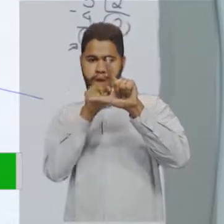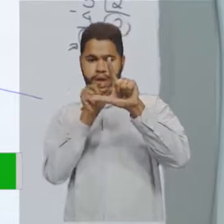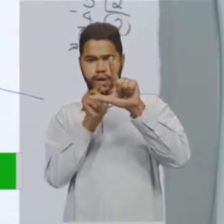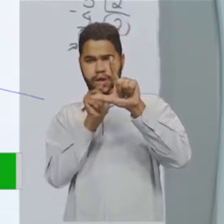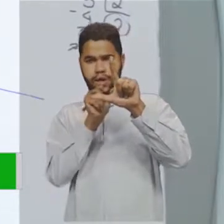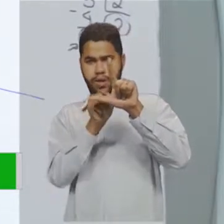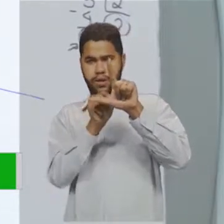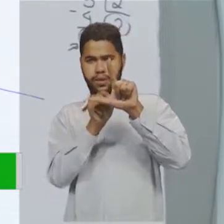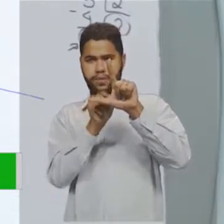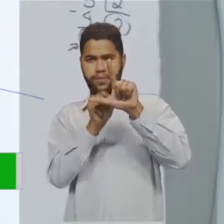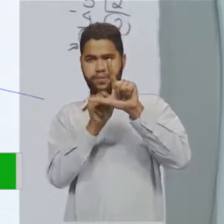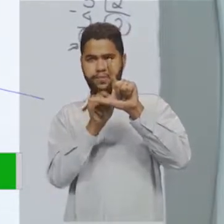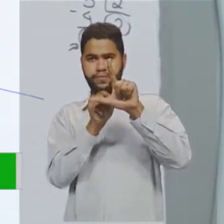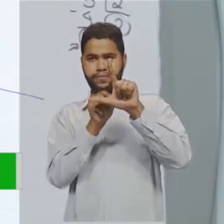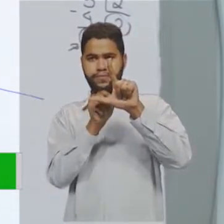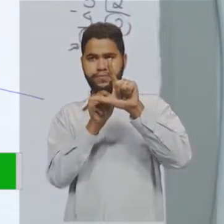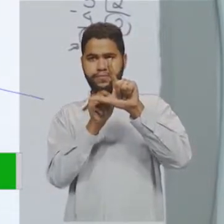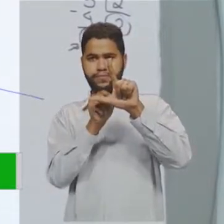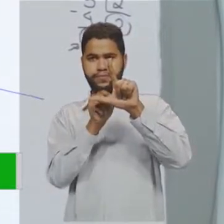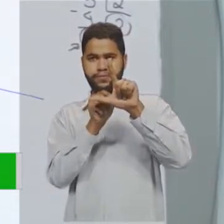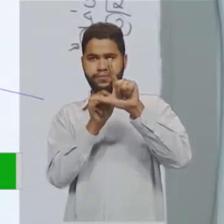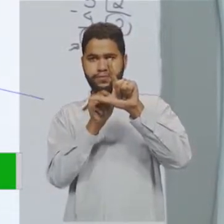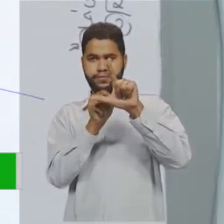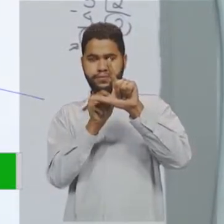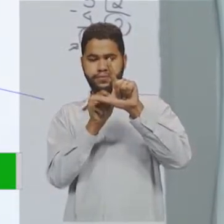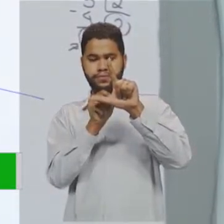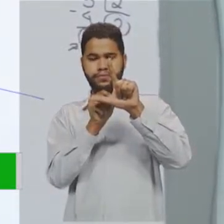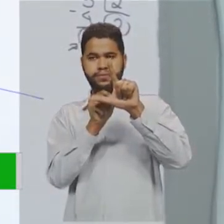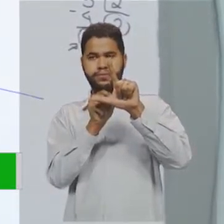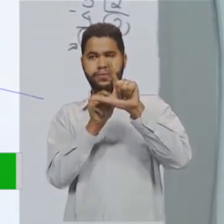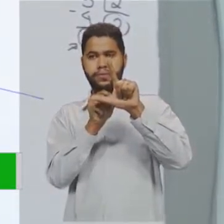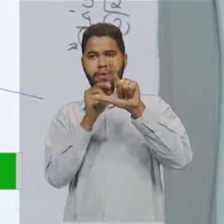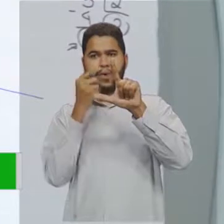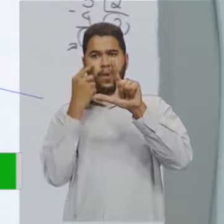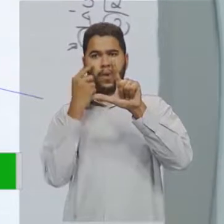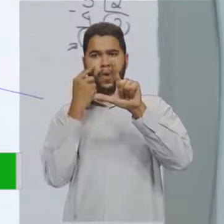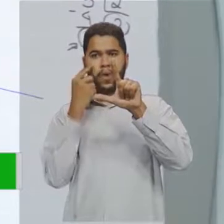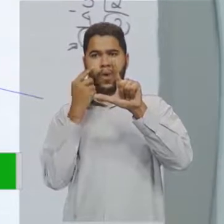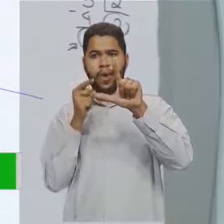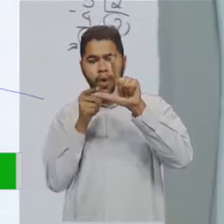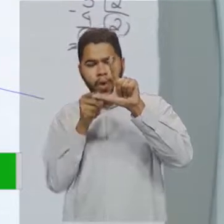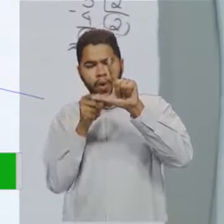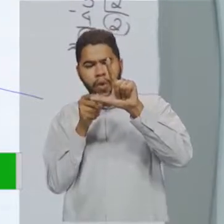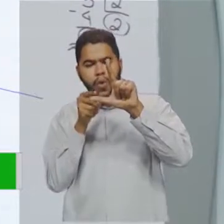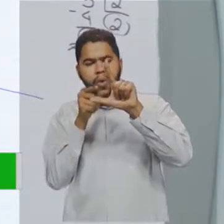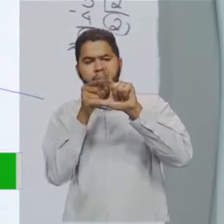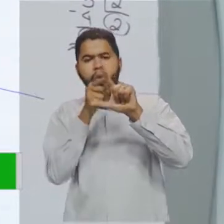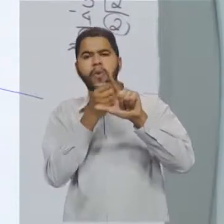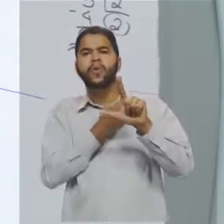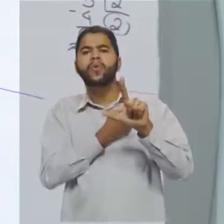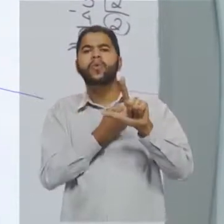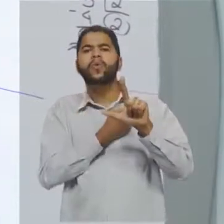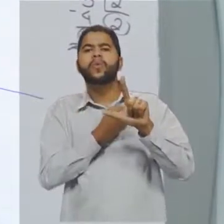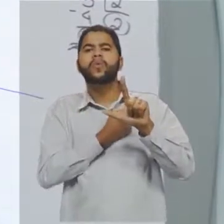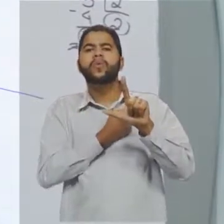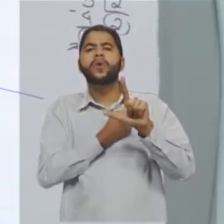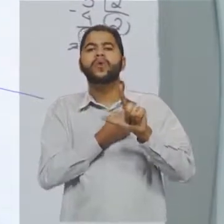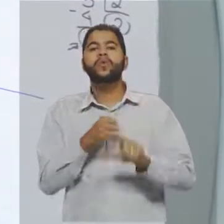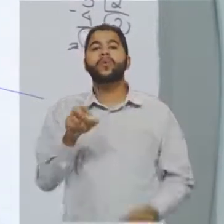no marco zero aqui do transferidor da base, e aí é só verificar, que no caso aqui deu